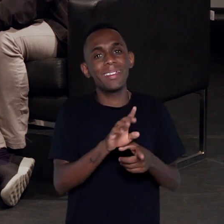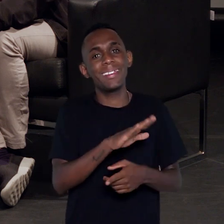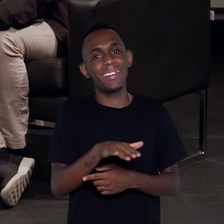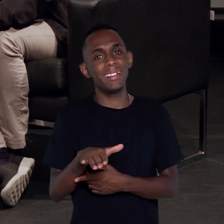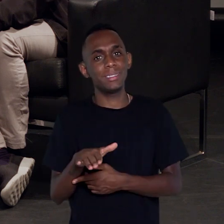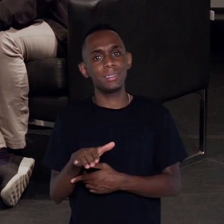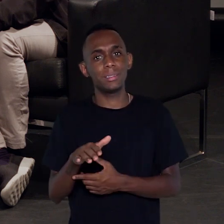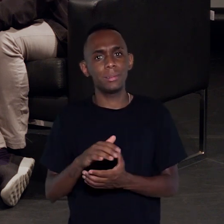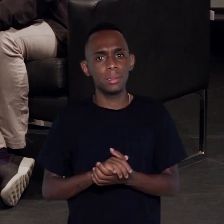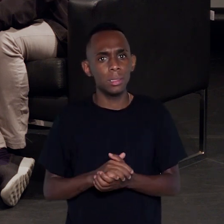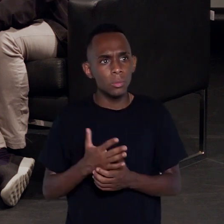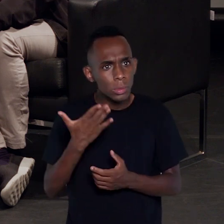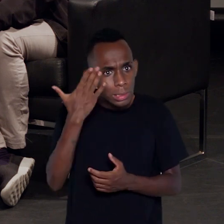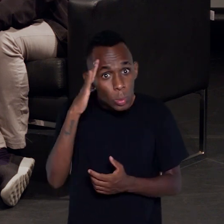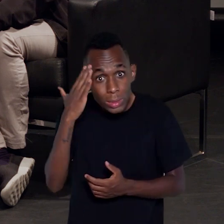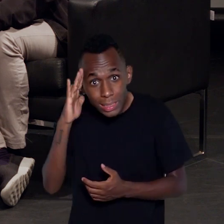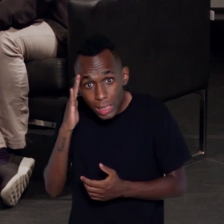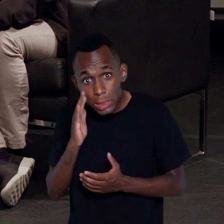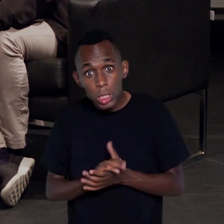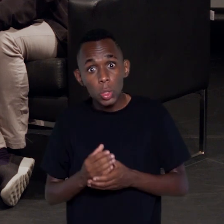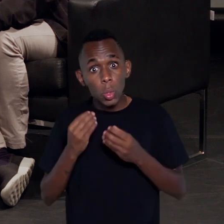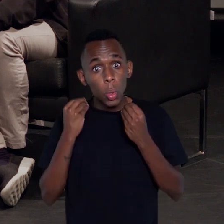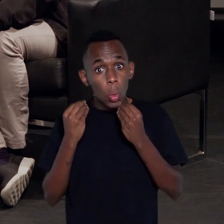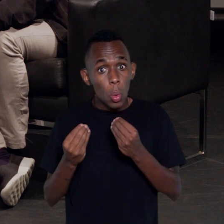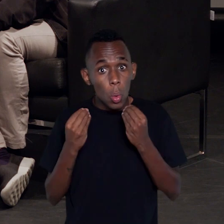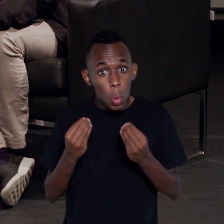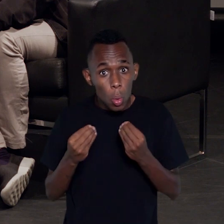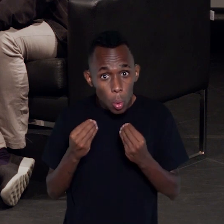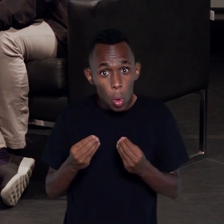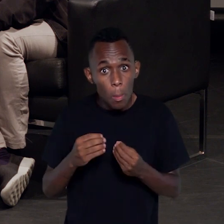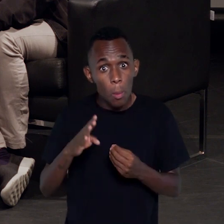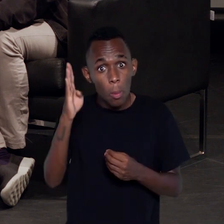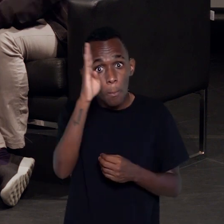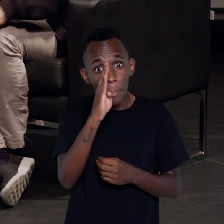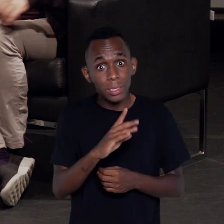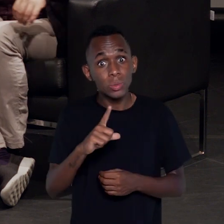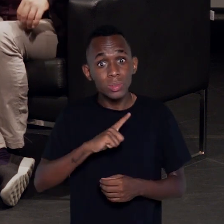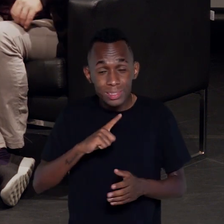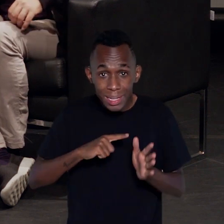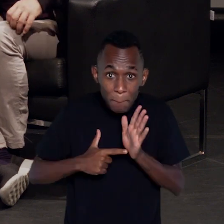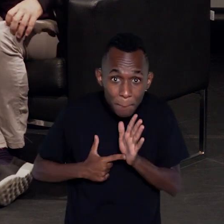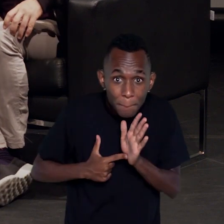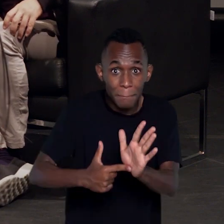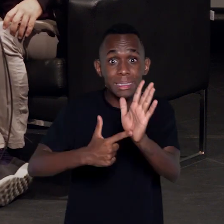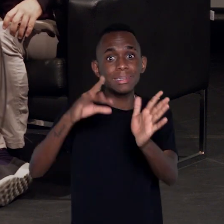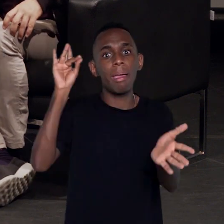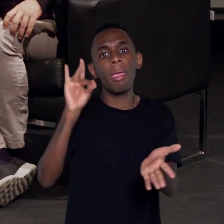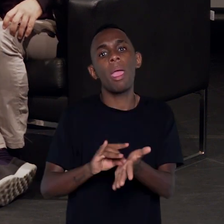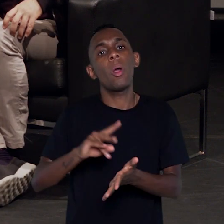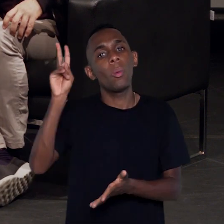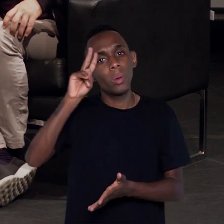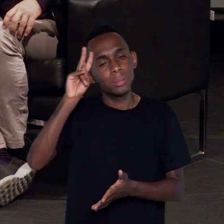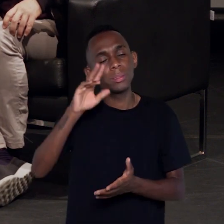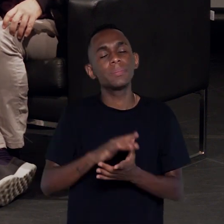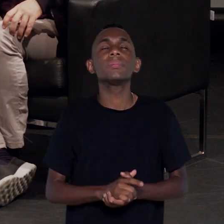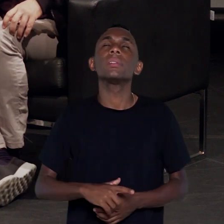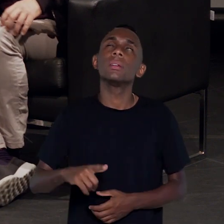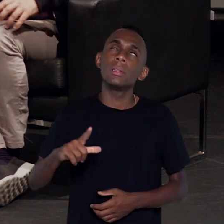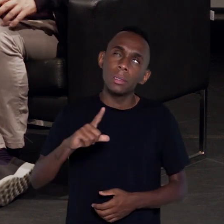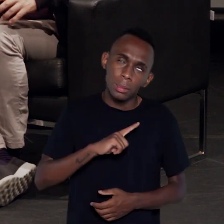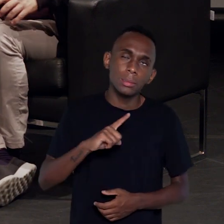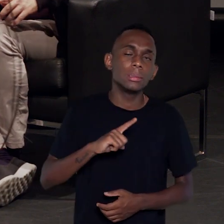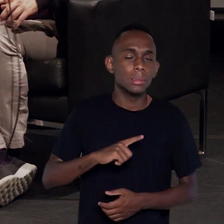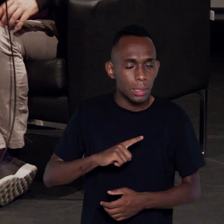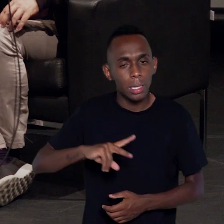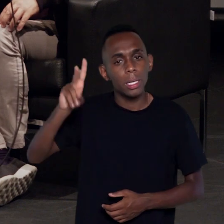crianças. Vocês estão entendendo o que o Brasil ainda tem a revelar? Há muita história soterrada,